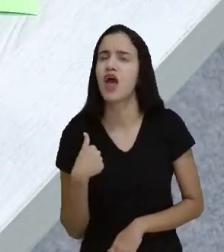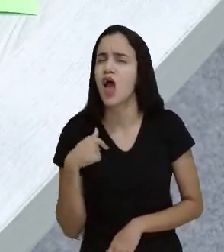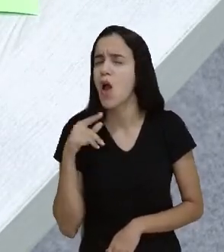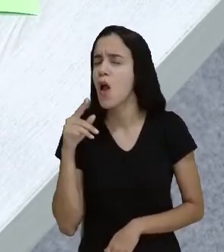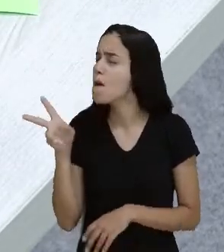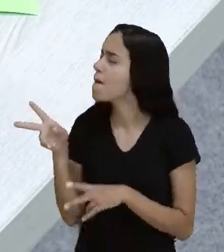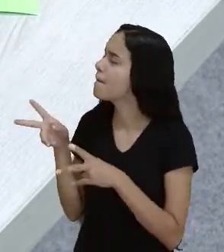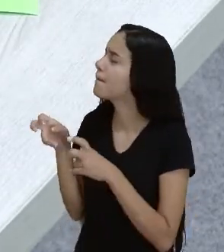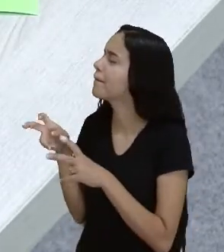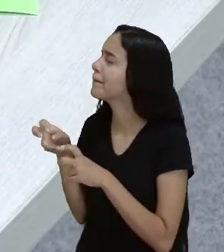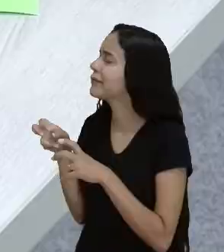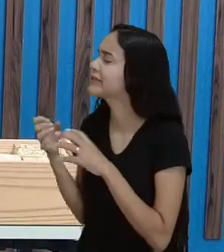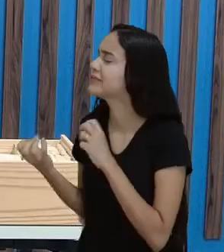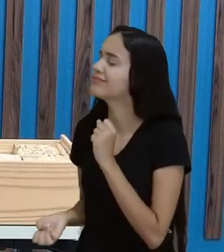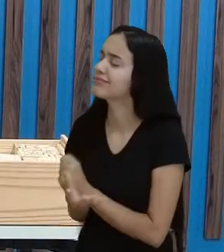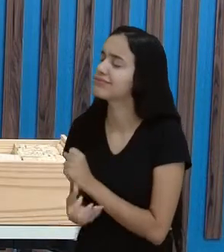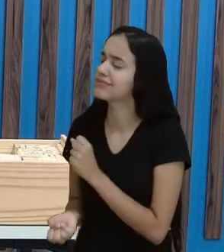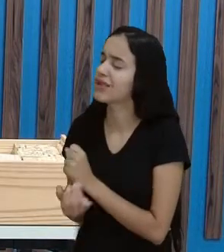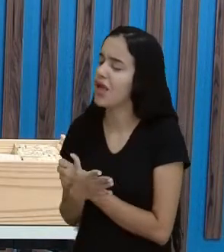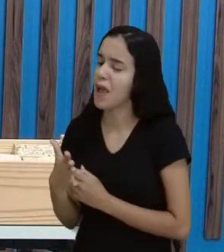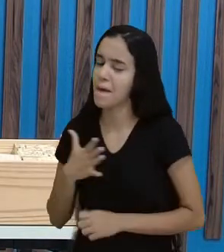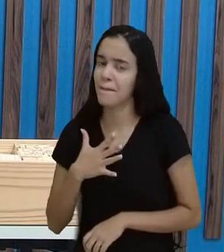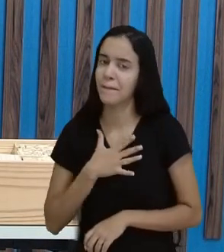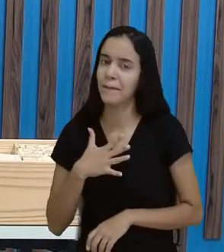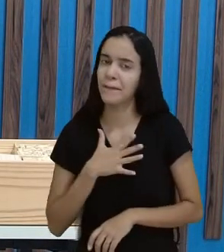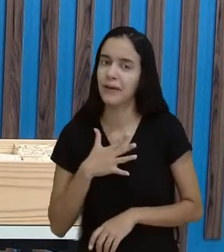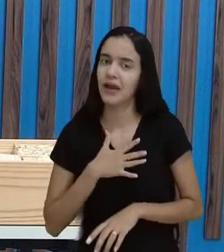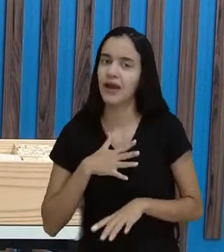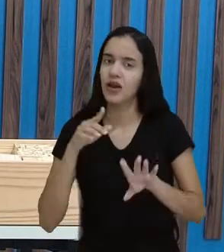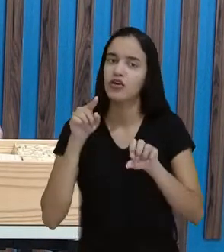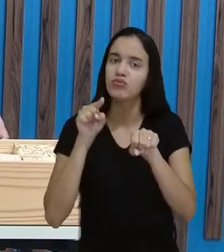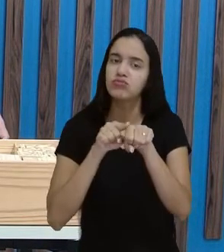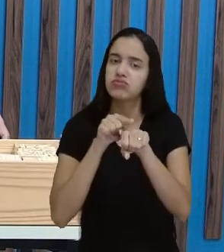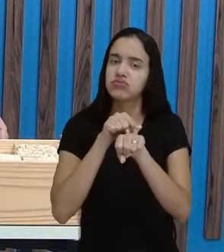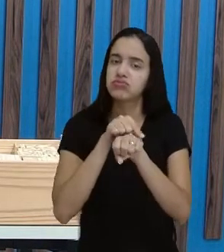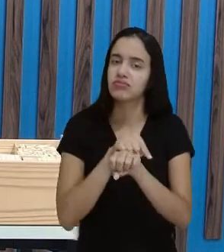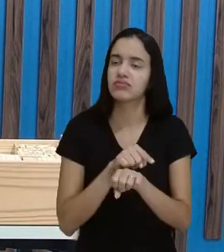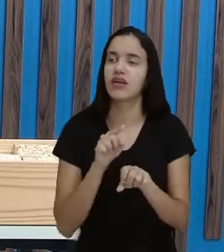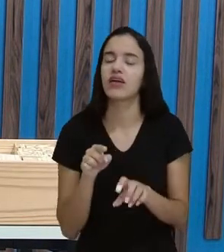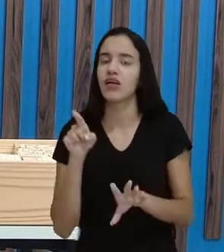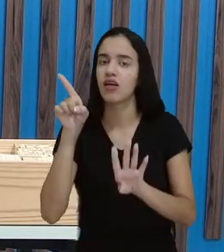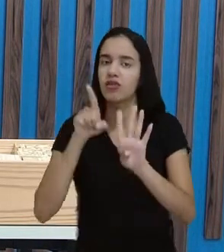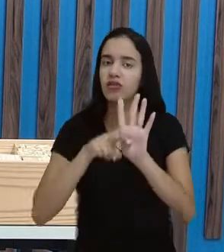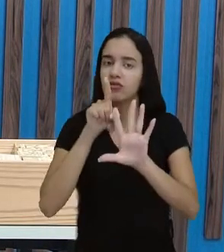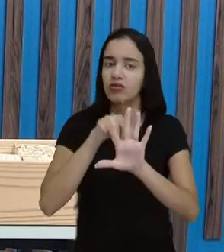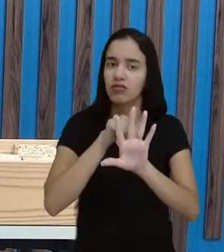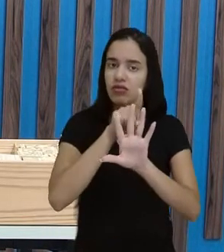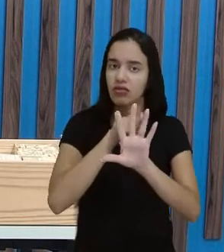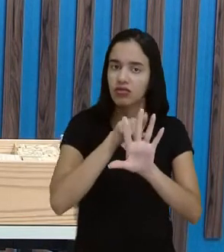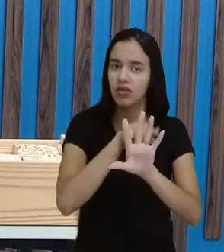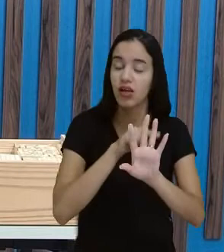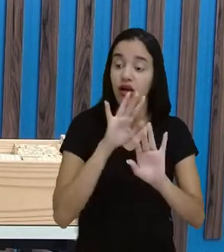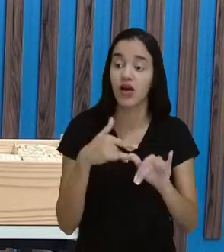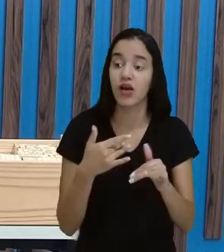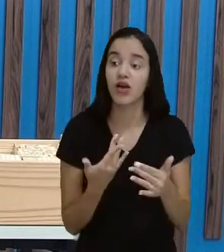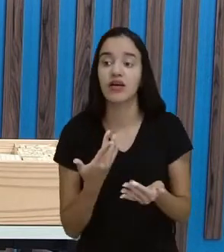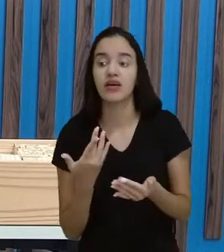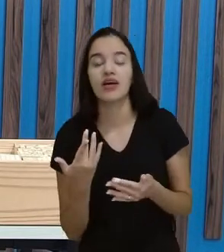uma filadinha aqui no meu calendário, ou a professora Esté lembra? O mês vai